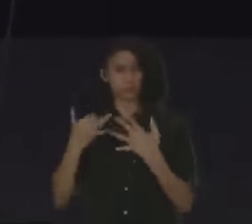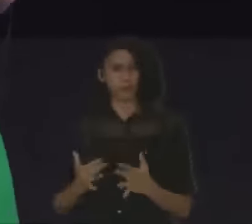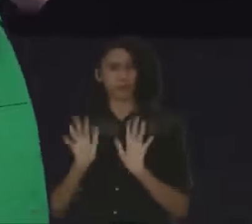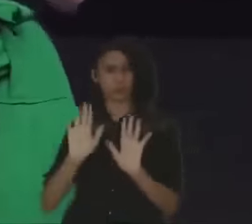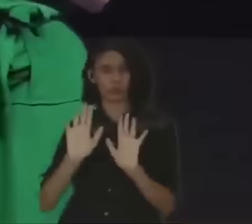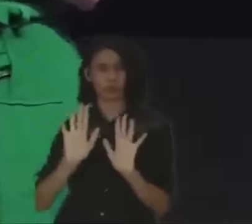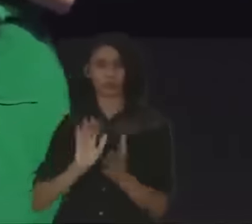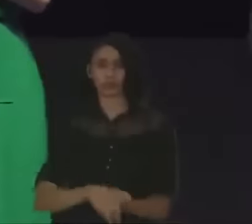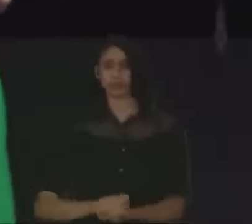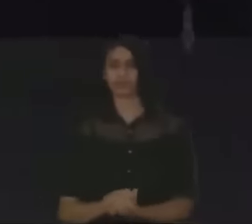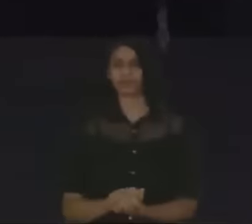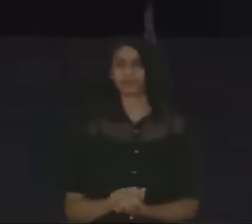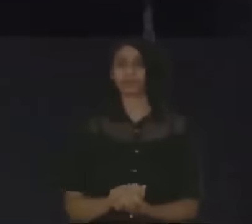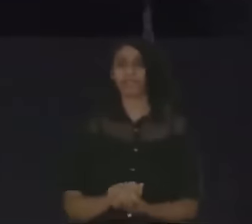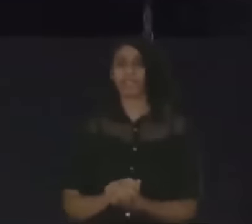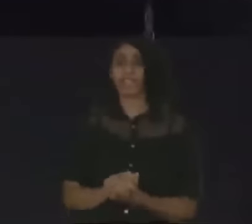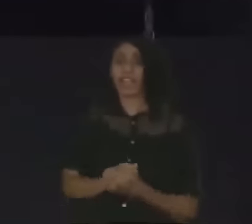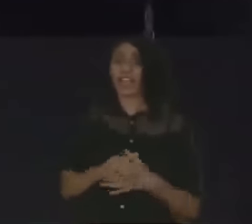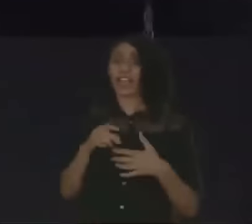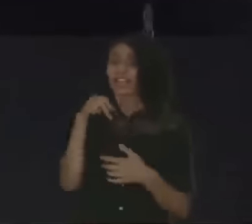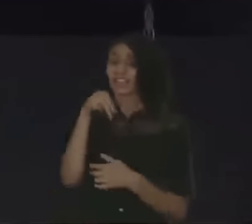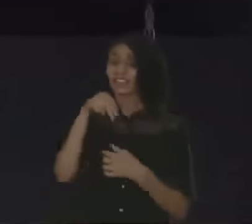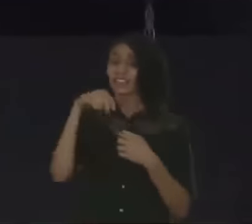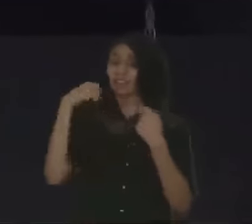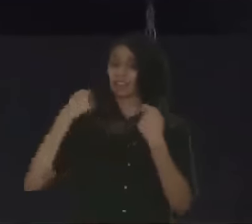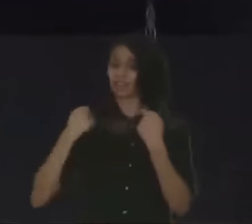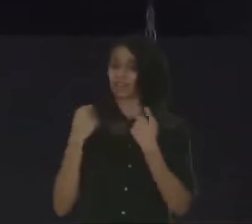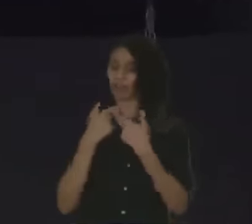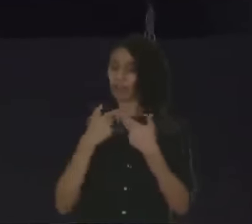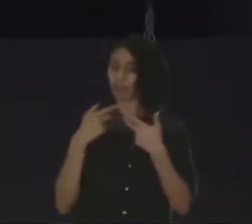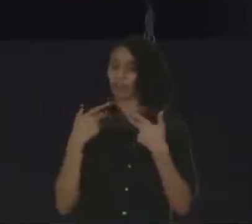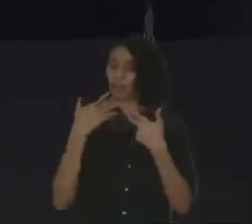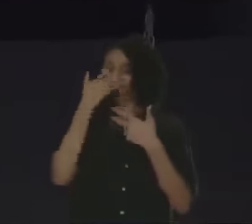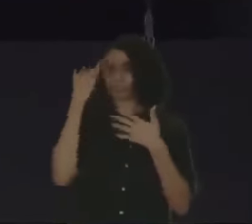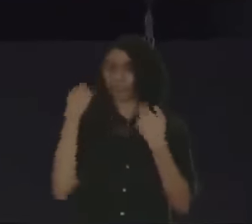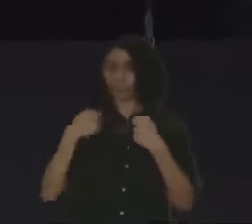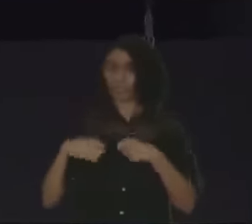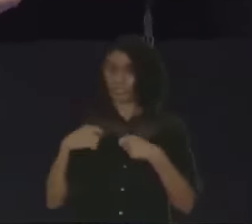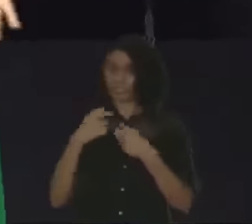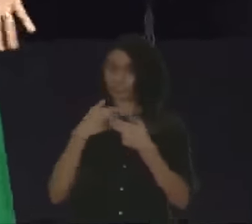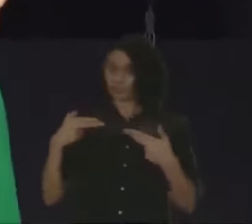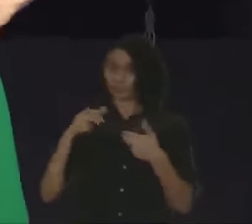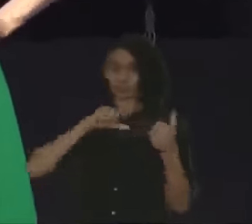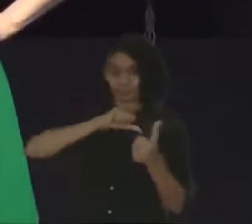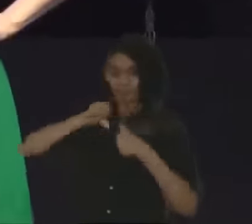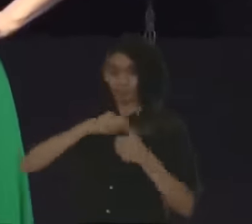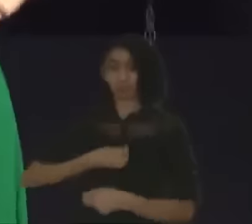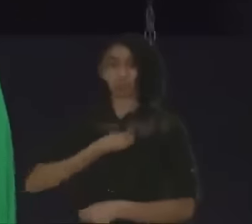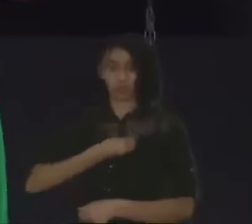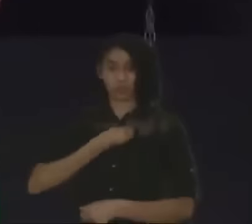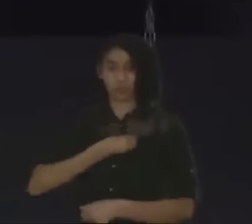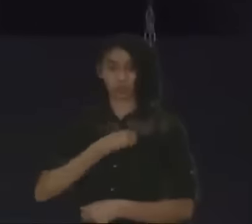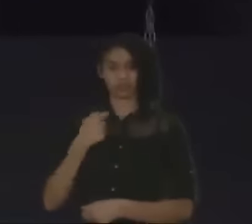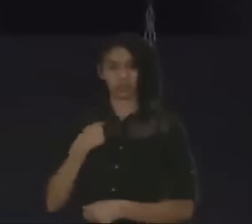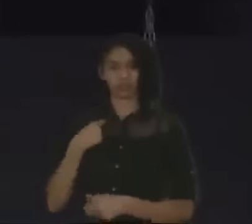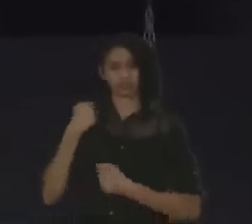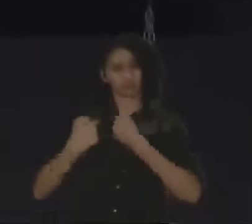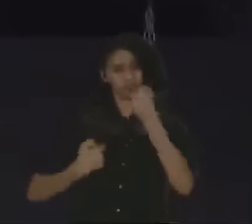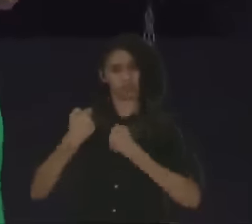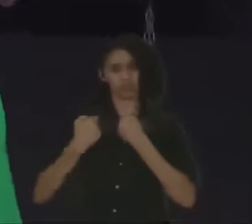a necessidade ela transforma a vida das pessoas essa semana eu tava andando no carro com uma pessoa